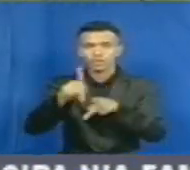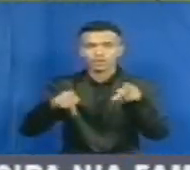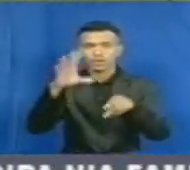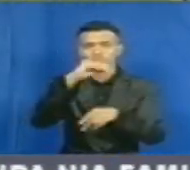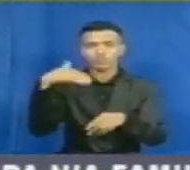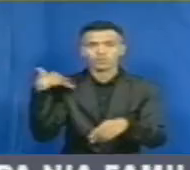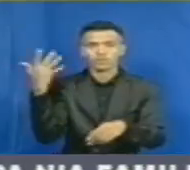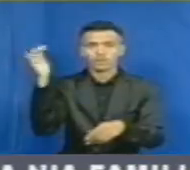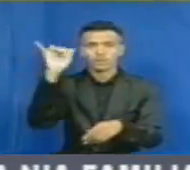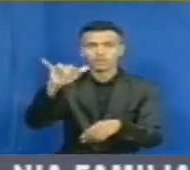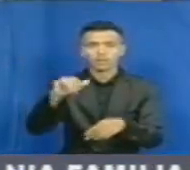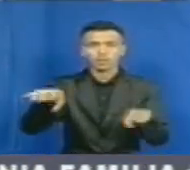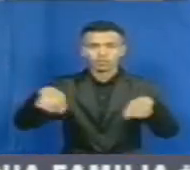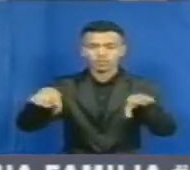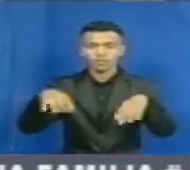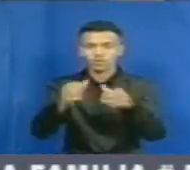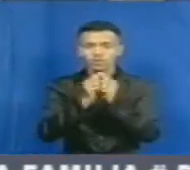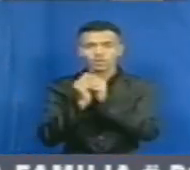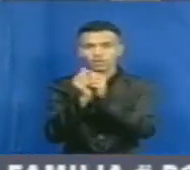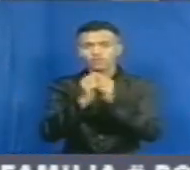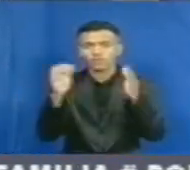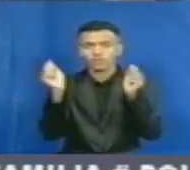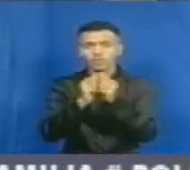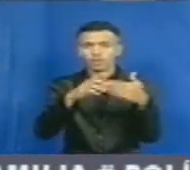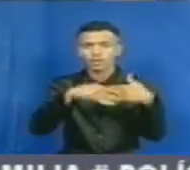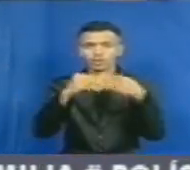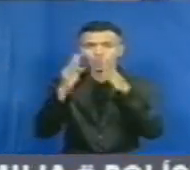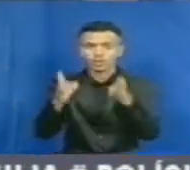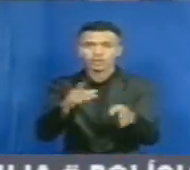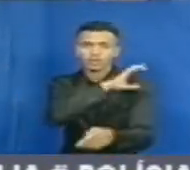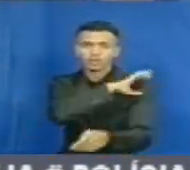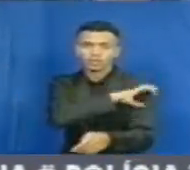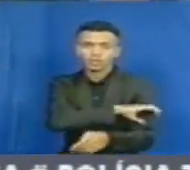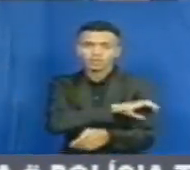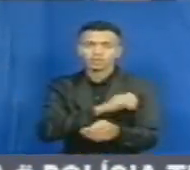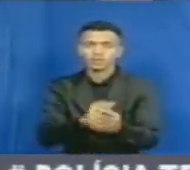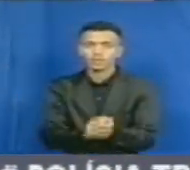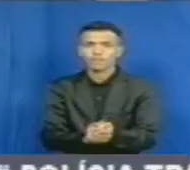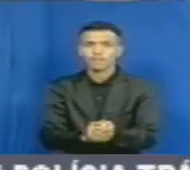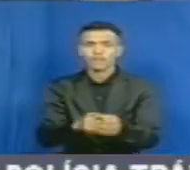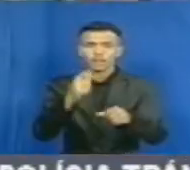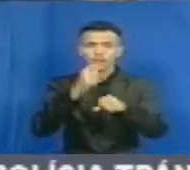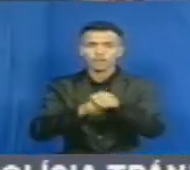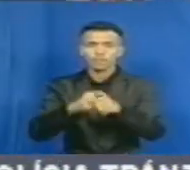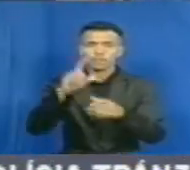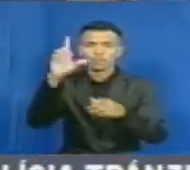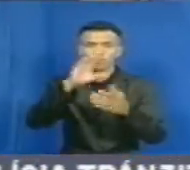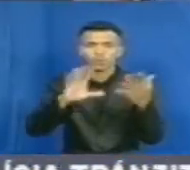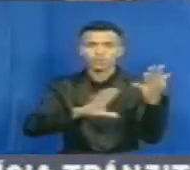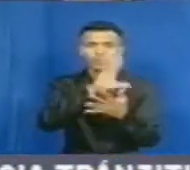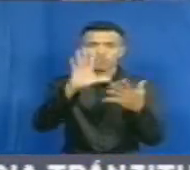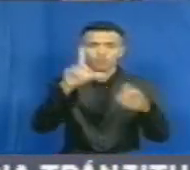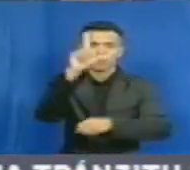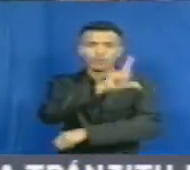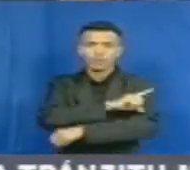município refere a tu serviço hamutu fa autoridade de segurança ho de garante segurança durante a comemoração loro histórico, né,